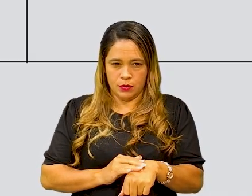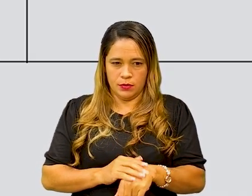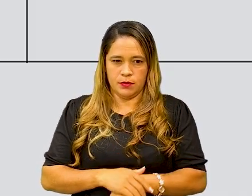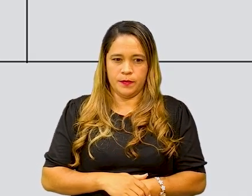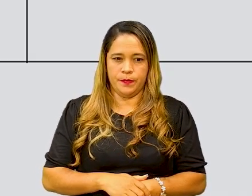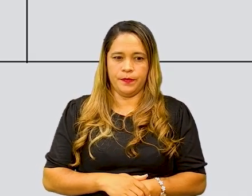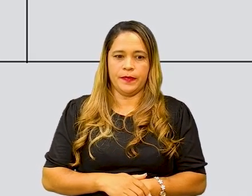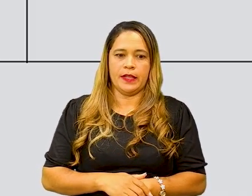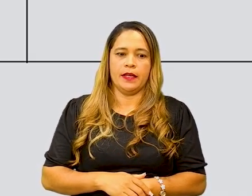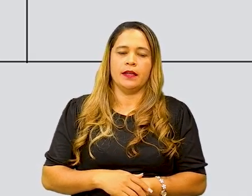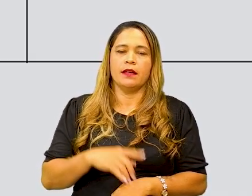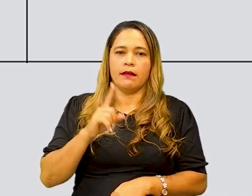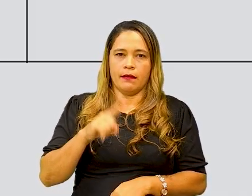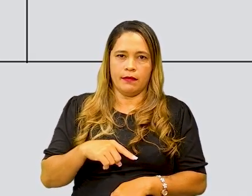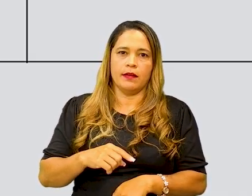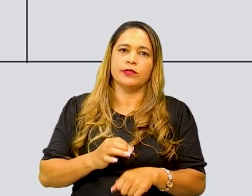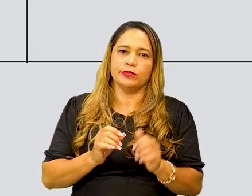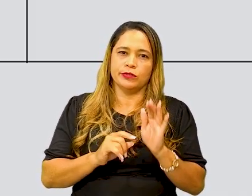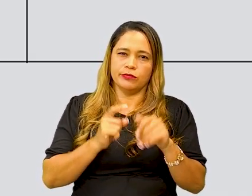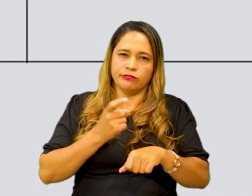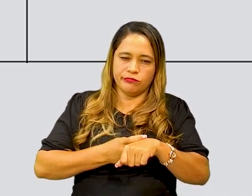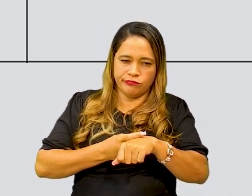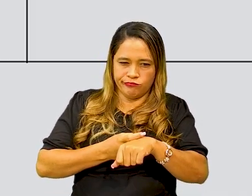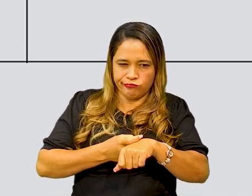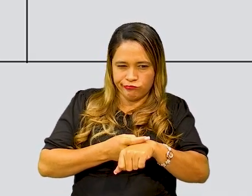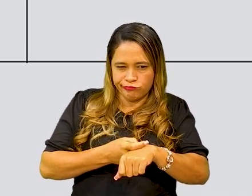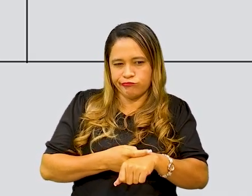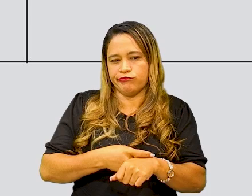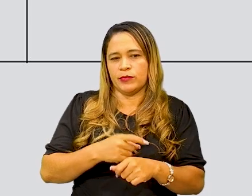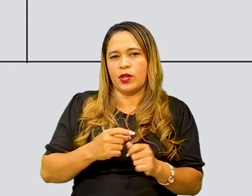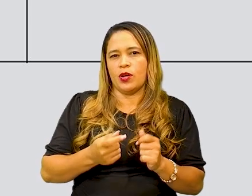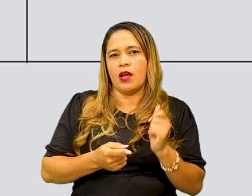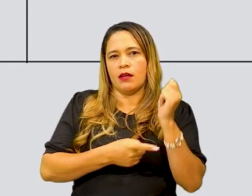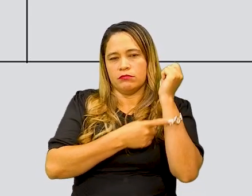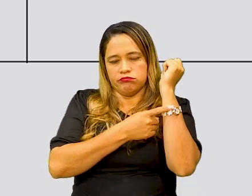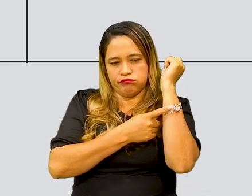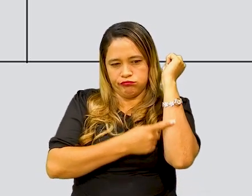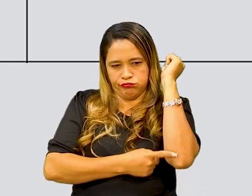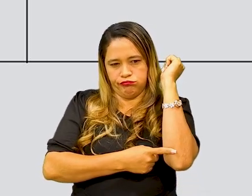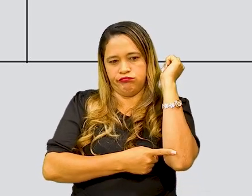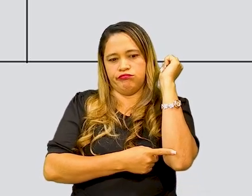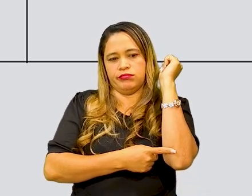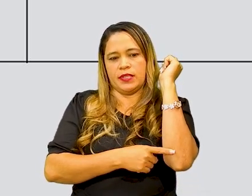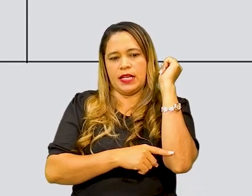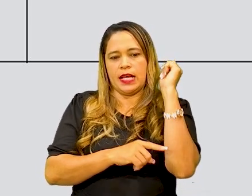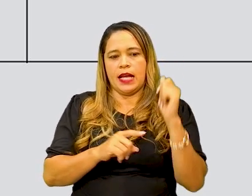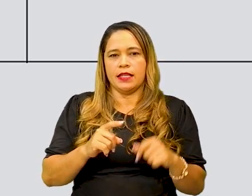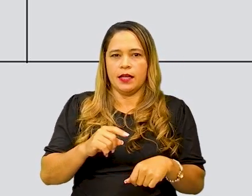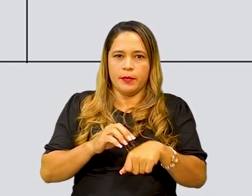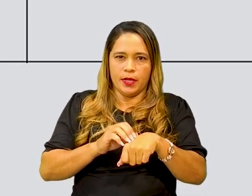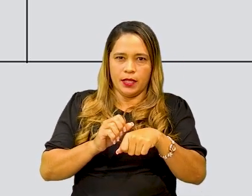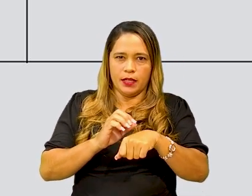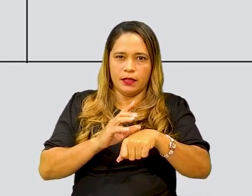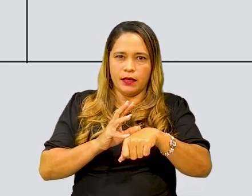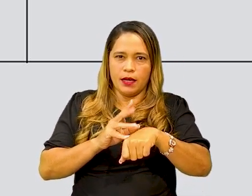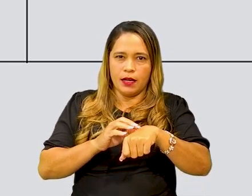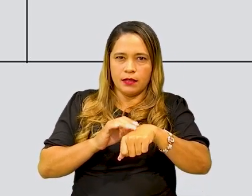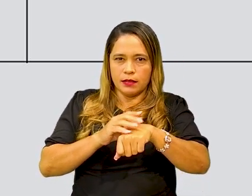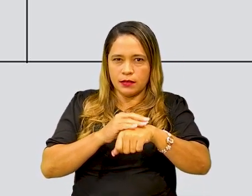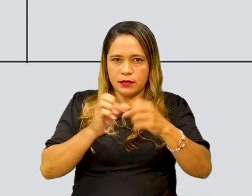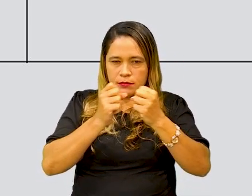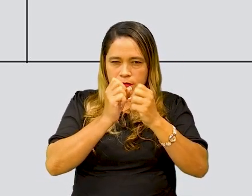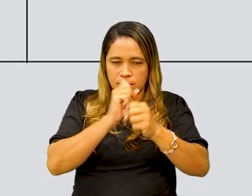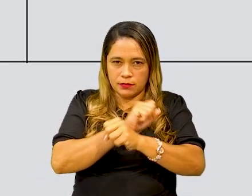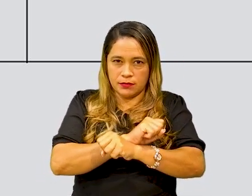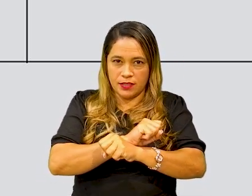o tétano, o botulismo, a tuberculose, a hanseníase, o cólera e a leptospirose. Na segunda coluna, a gente vai destacar quem